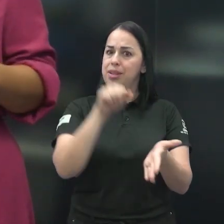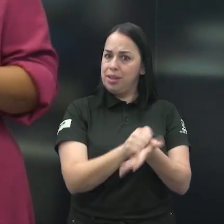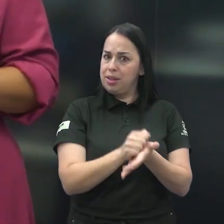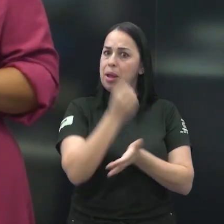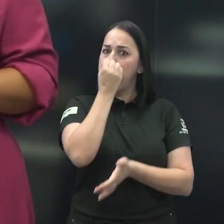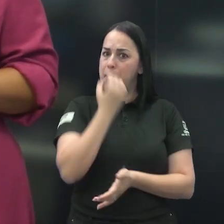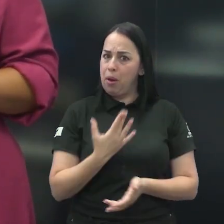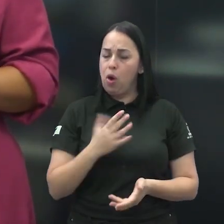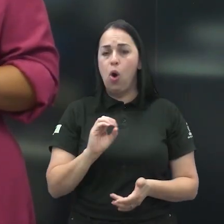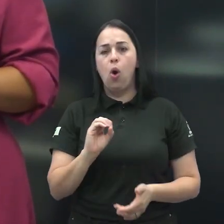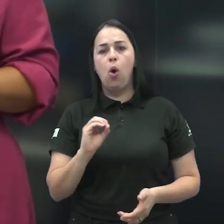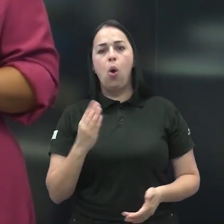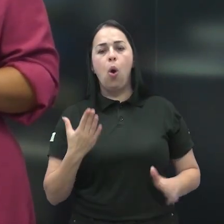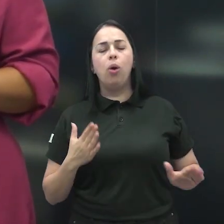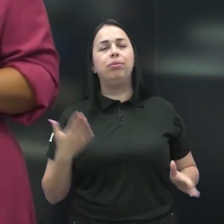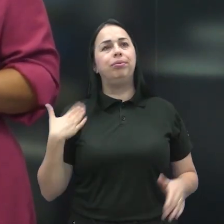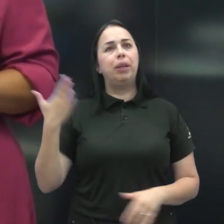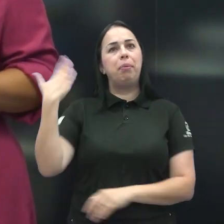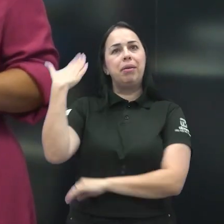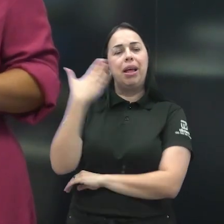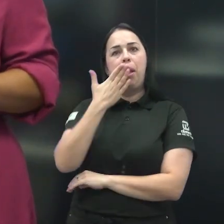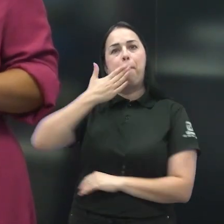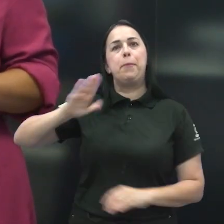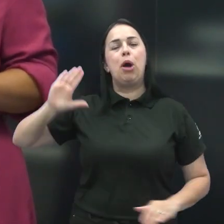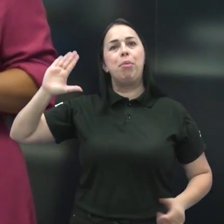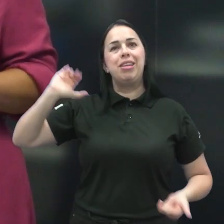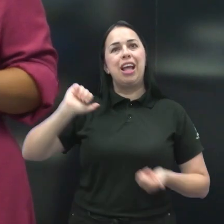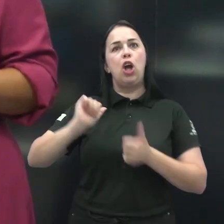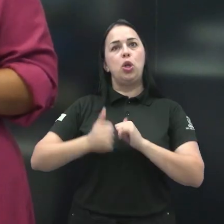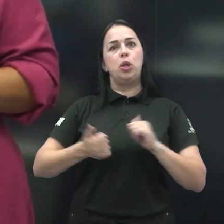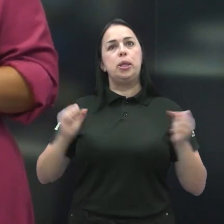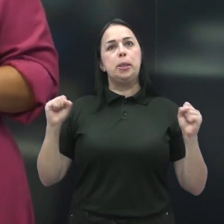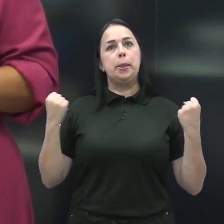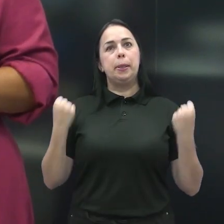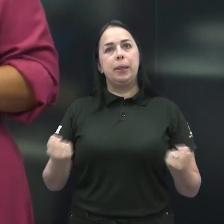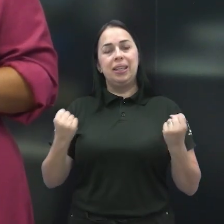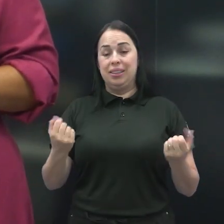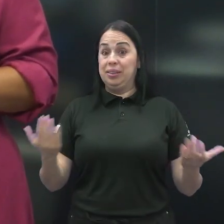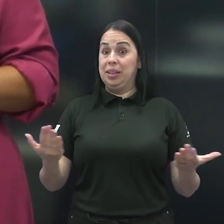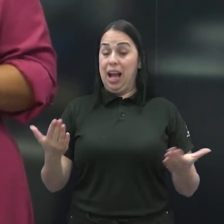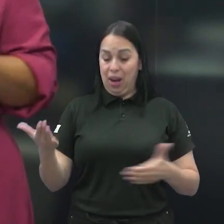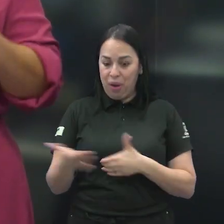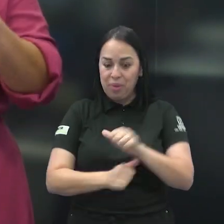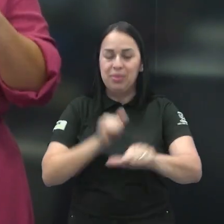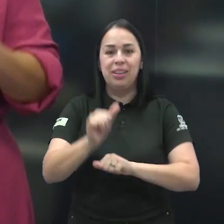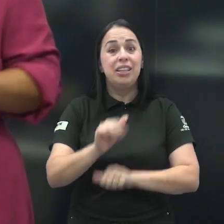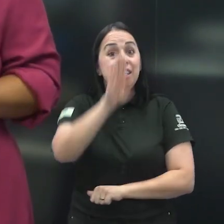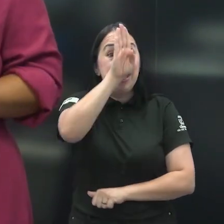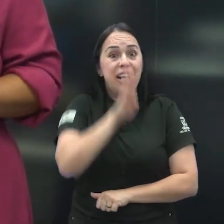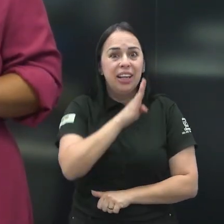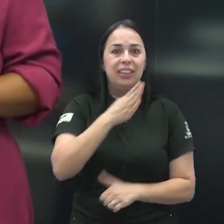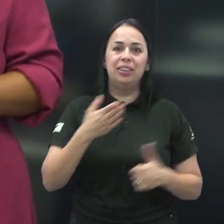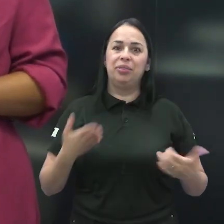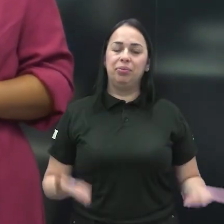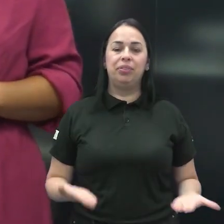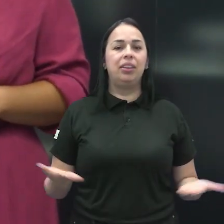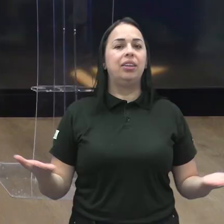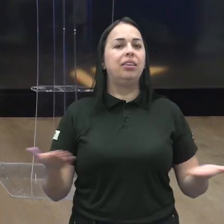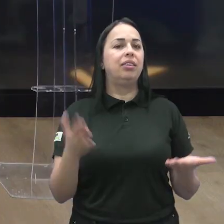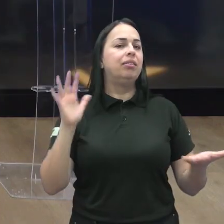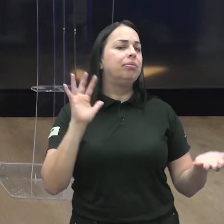em algum esporte ou tirar aquela promessa do papel de que iria fazer atividade física nesse ano, né? E melhor, tudo de